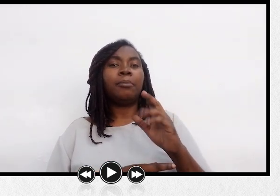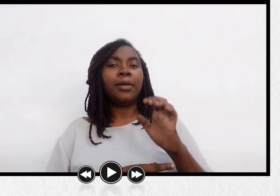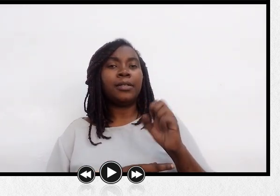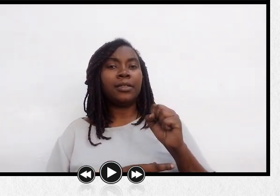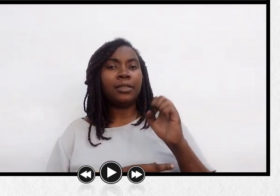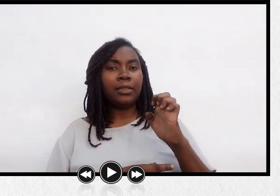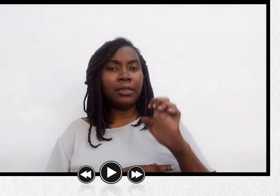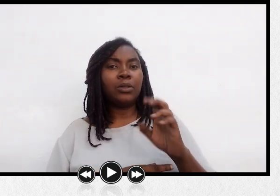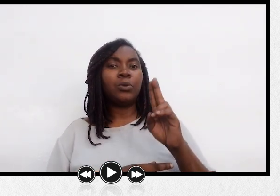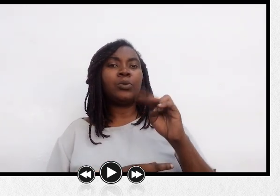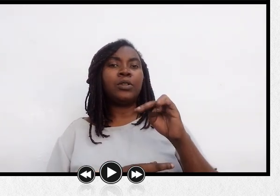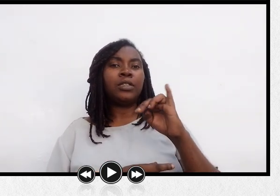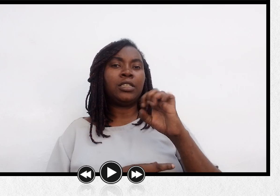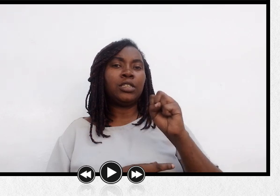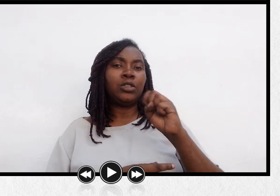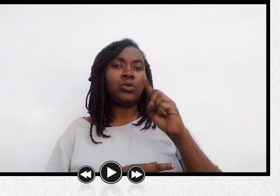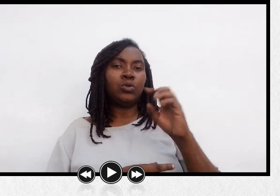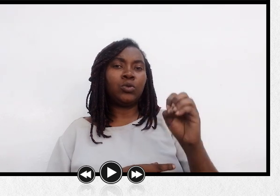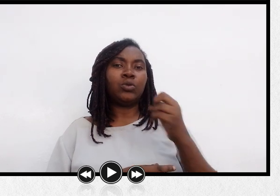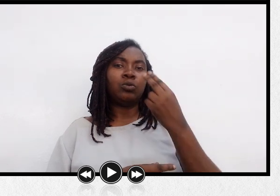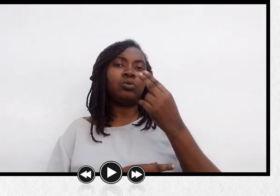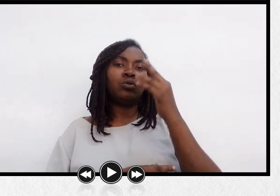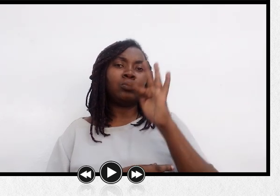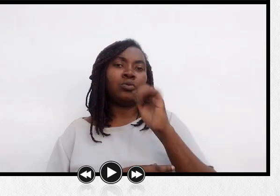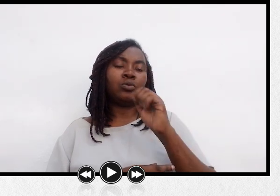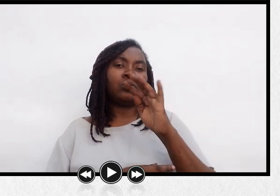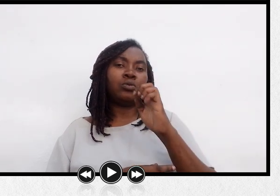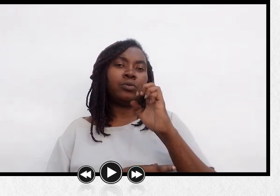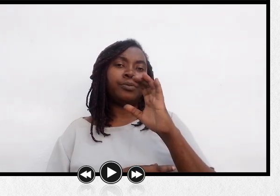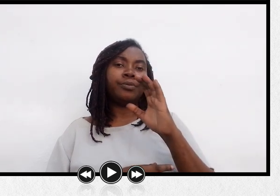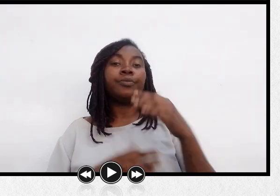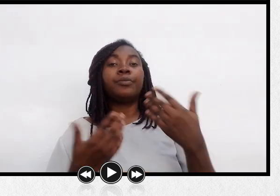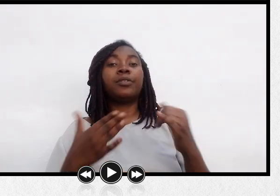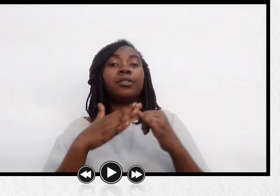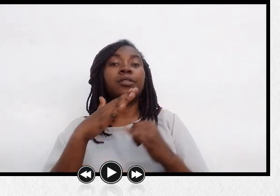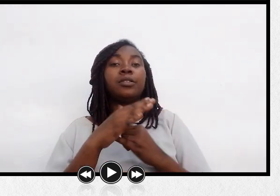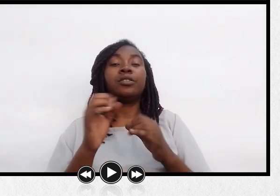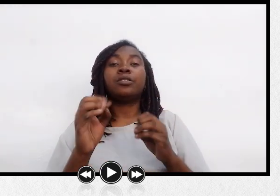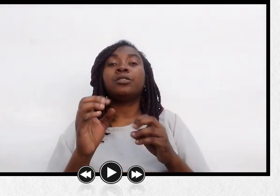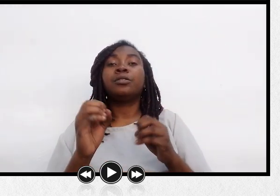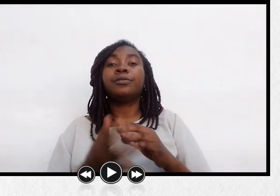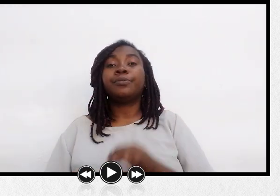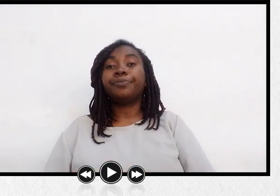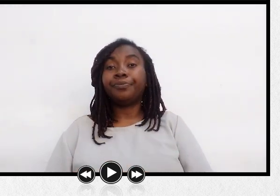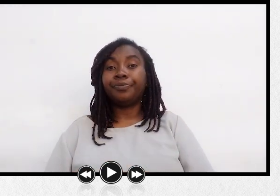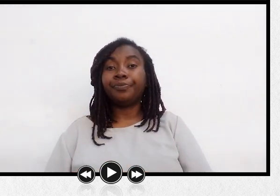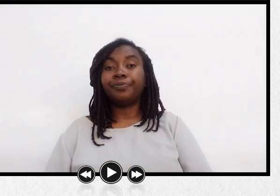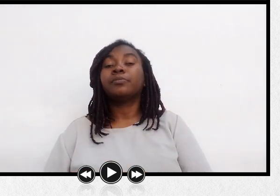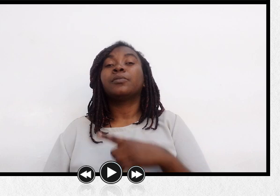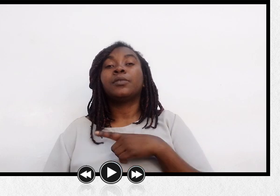Uniso, 2 FATEC. Então, as instituições de ensino estão tendo